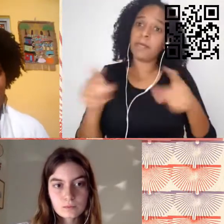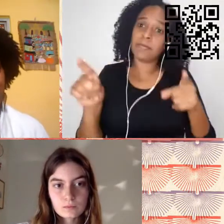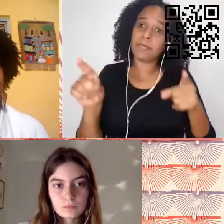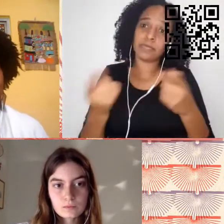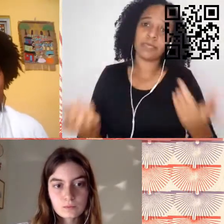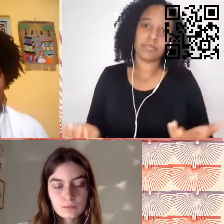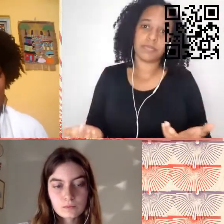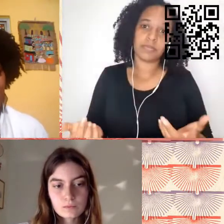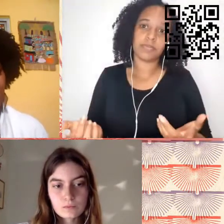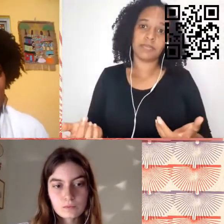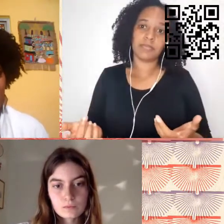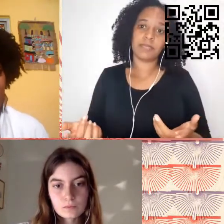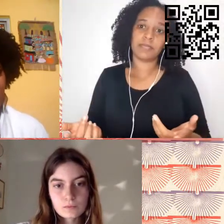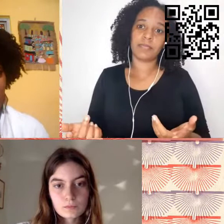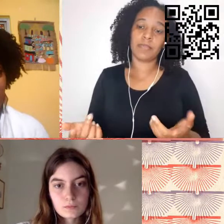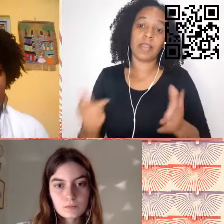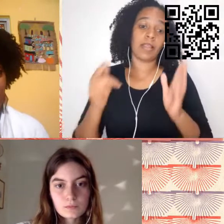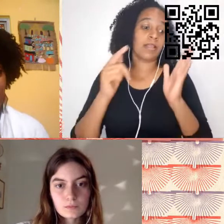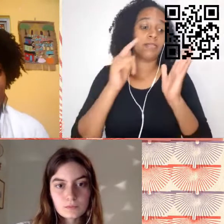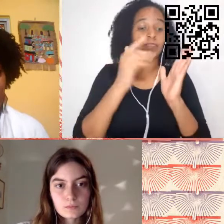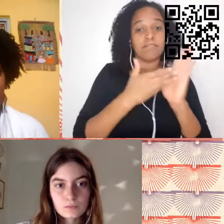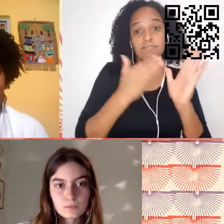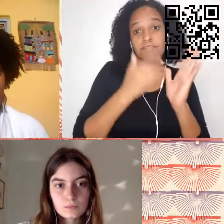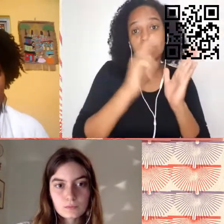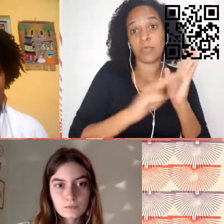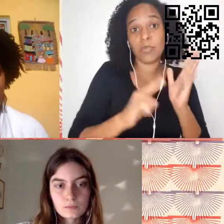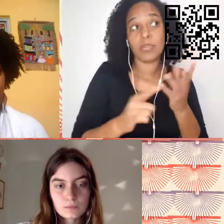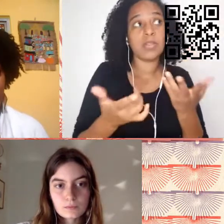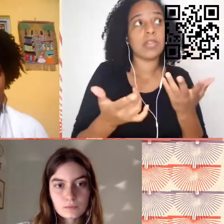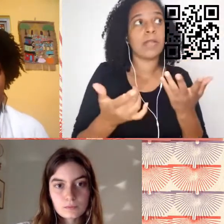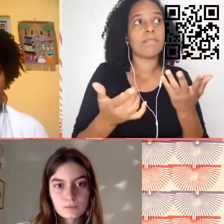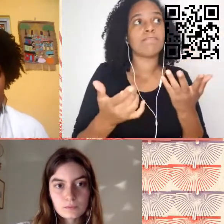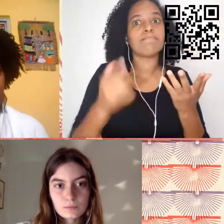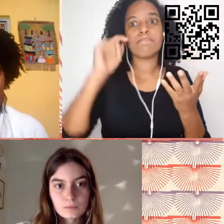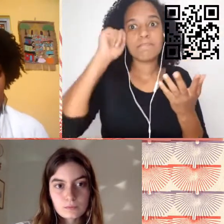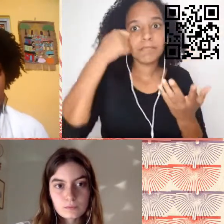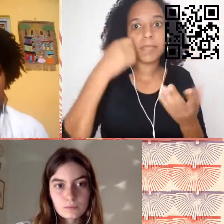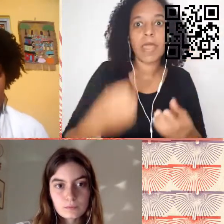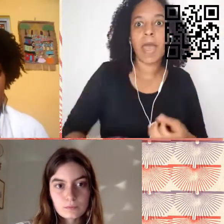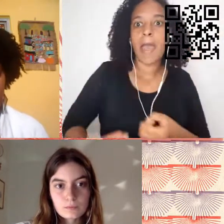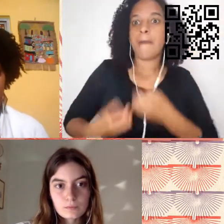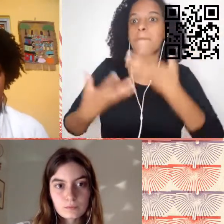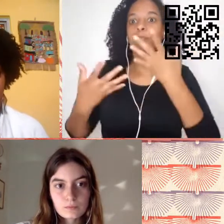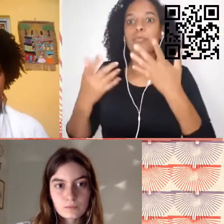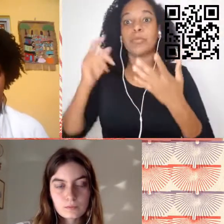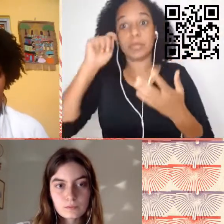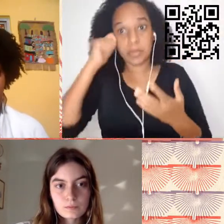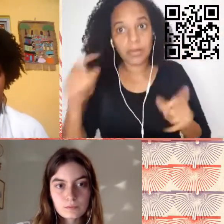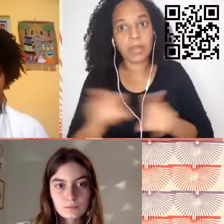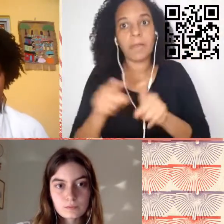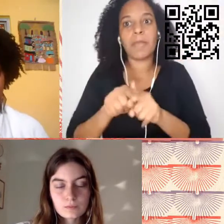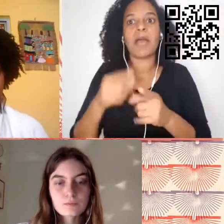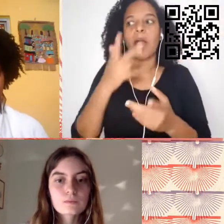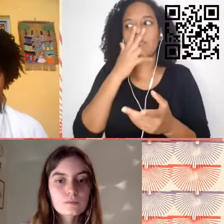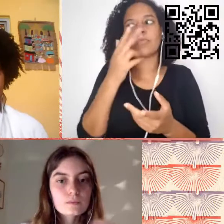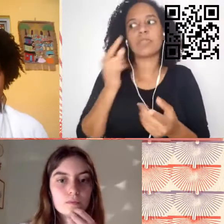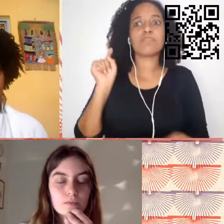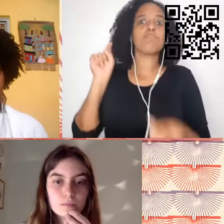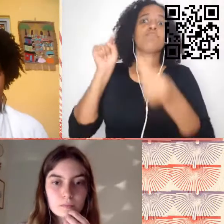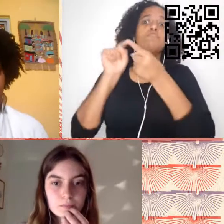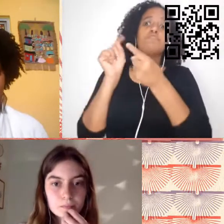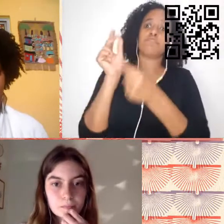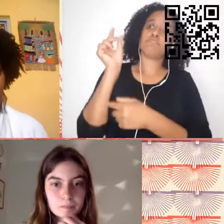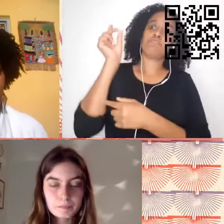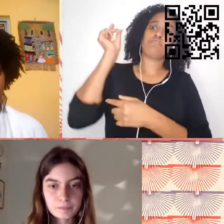caso da literatura negra, da poesia negra, eu imagino que isso tenha muito a ver com a ancestralidade e com